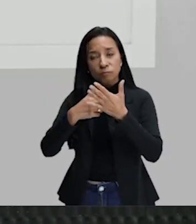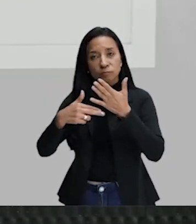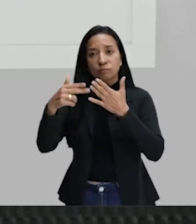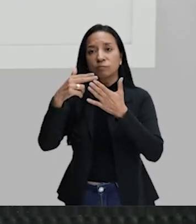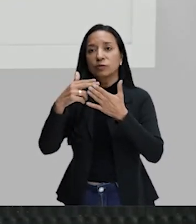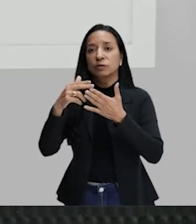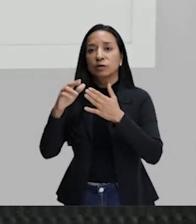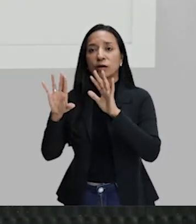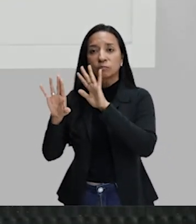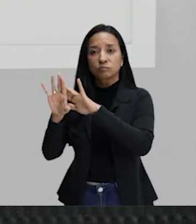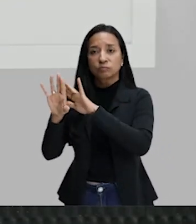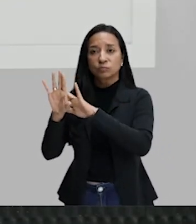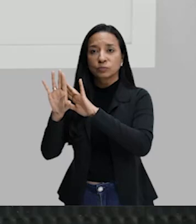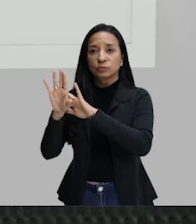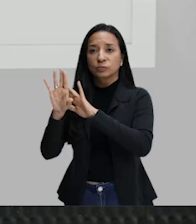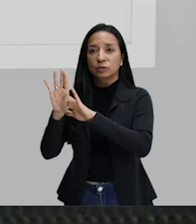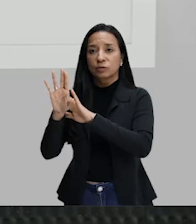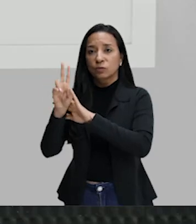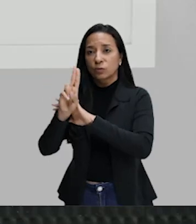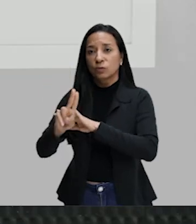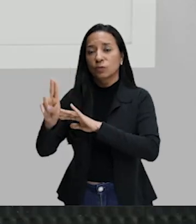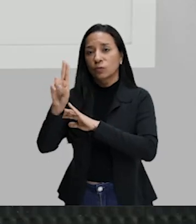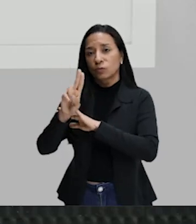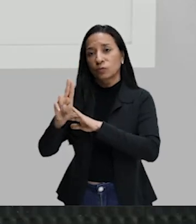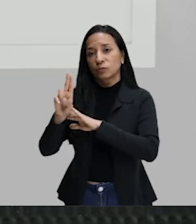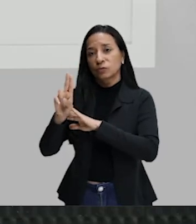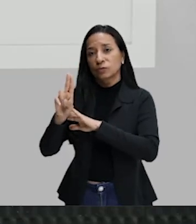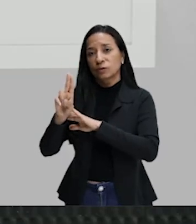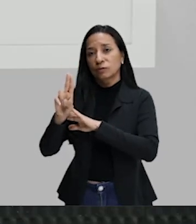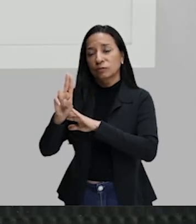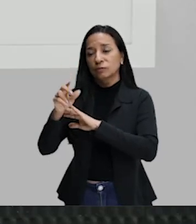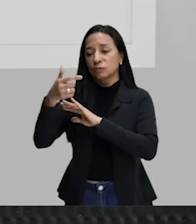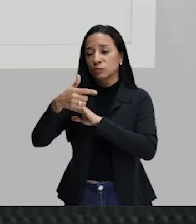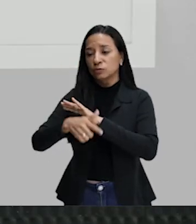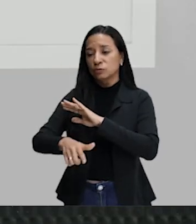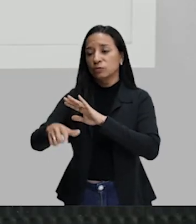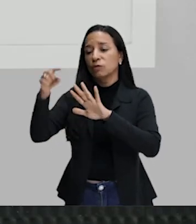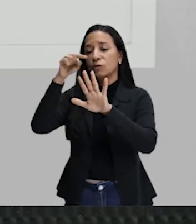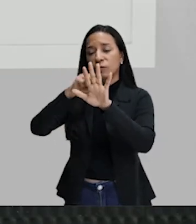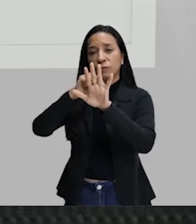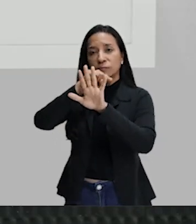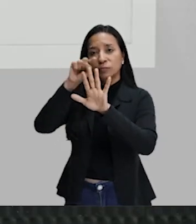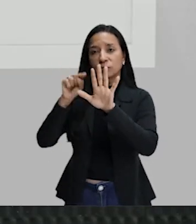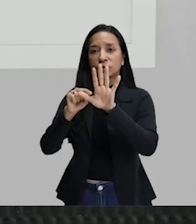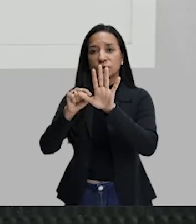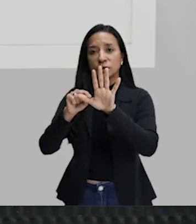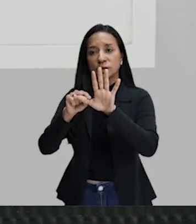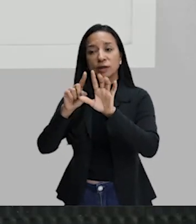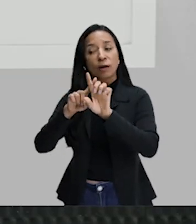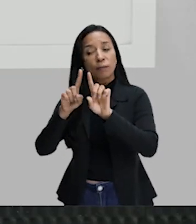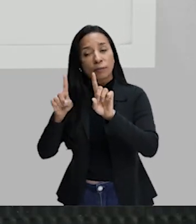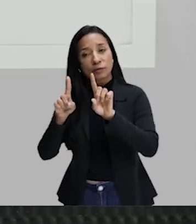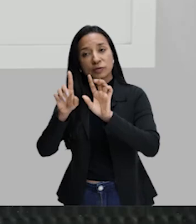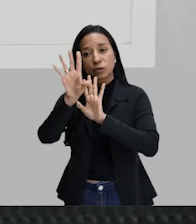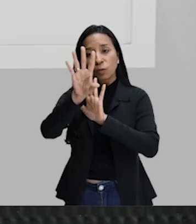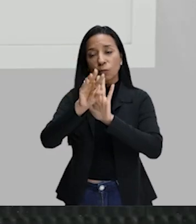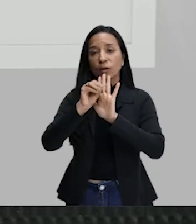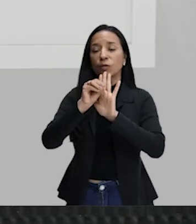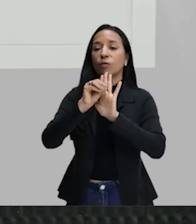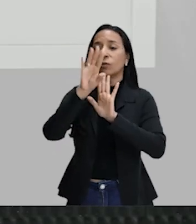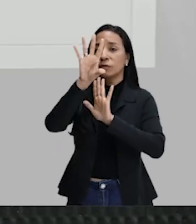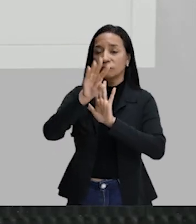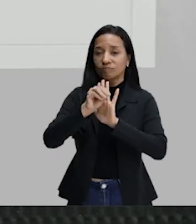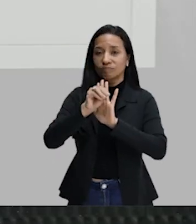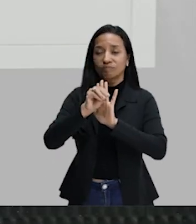né? Vou utilizar aqui novamente a mão esquerda, mas nós vamos fazer aqui um espelho disso, certo?